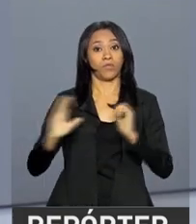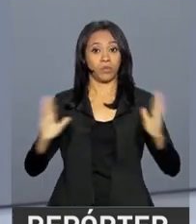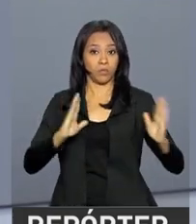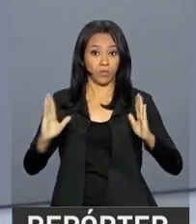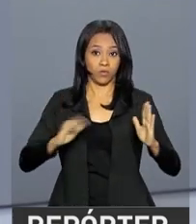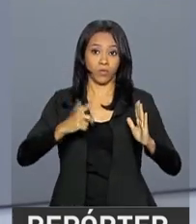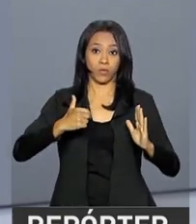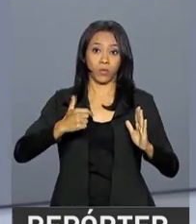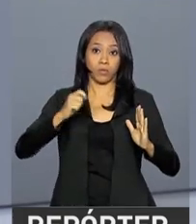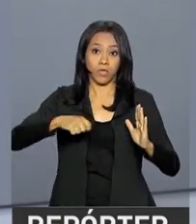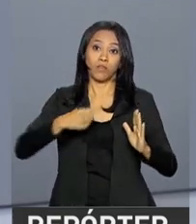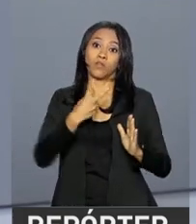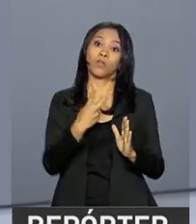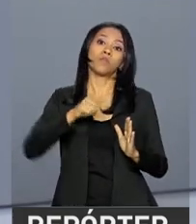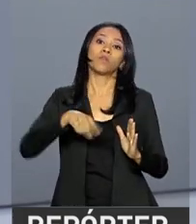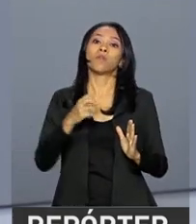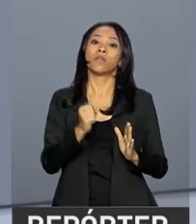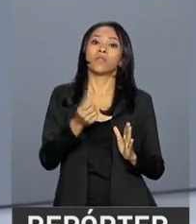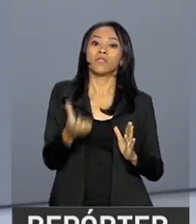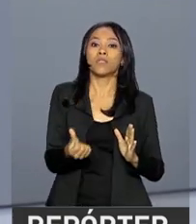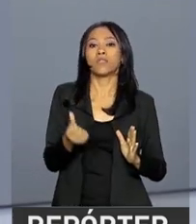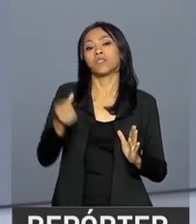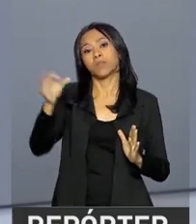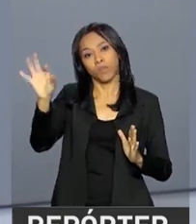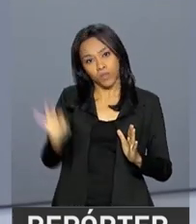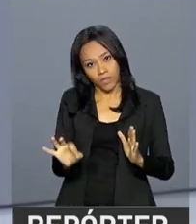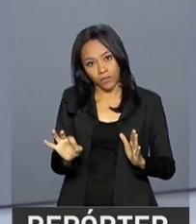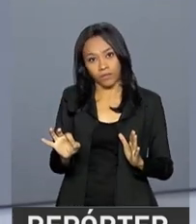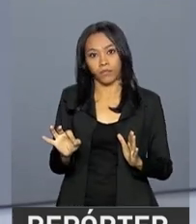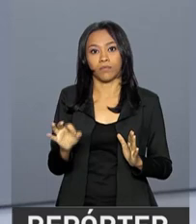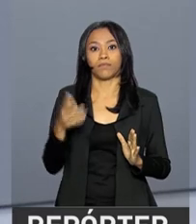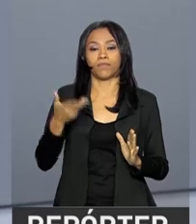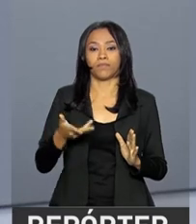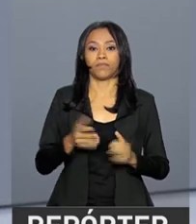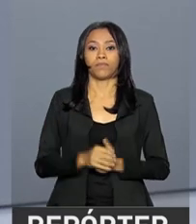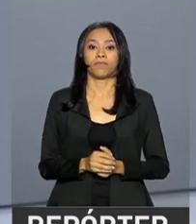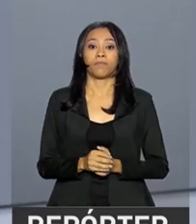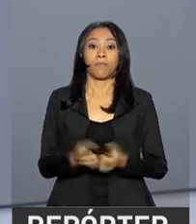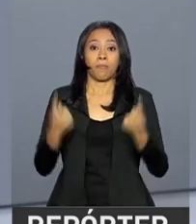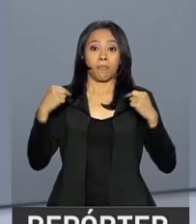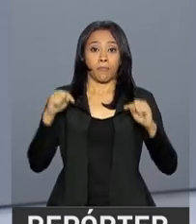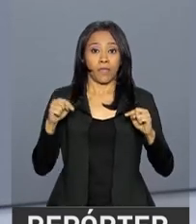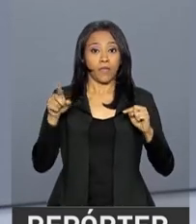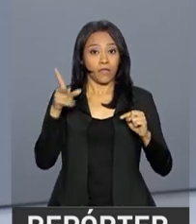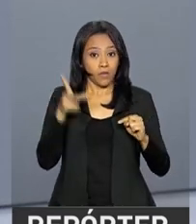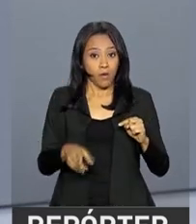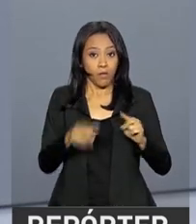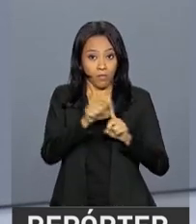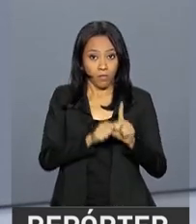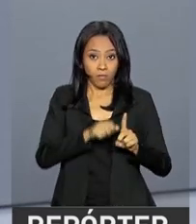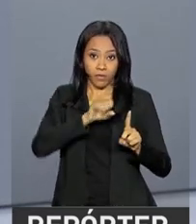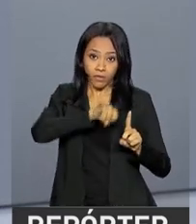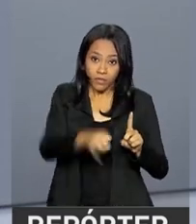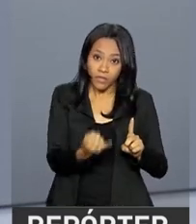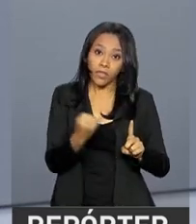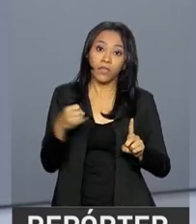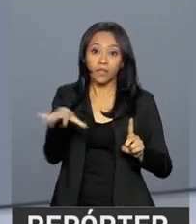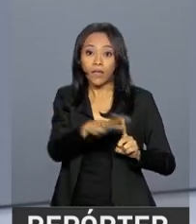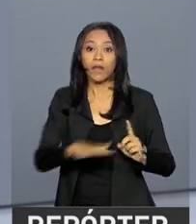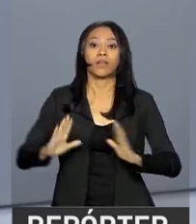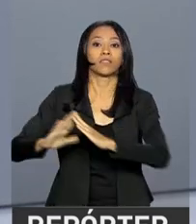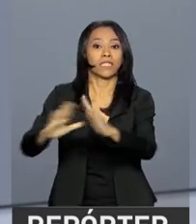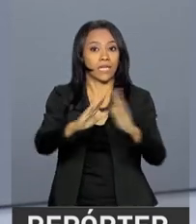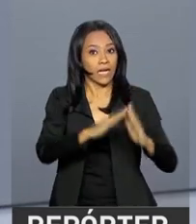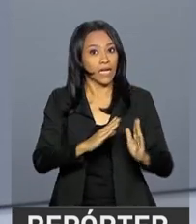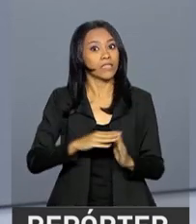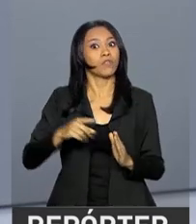2,86%, abaixo do percentual medido nos 12 meses imediatamente anteriores. Assim como no mês de janeiro, o setor de habitação